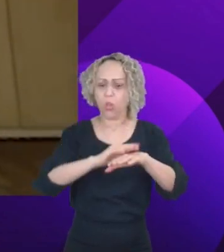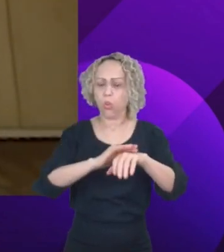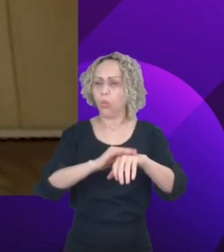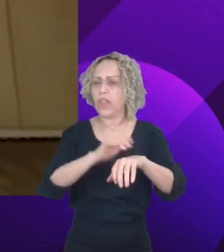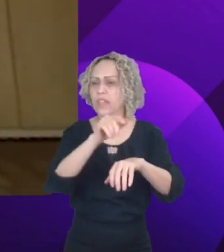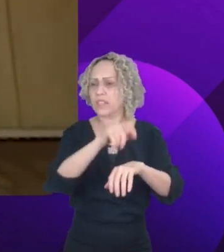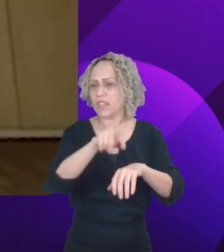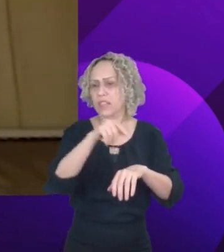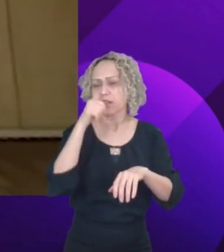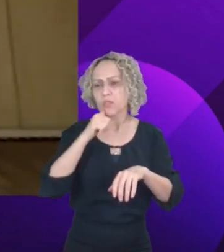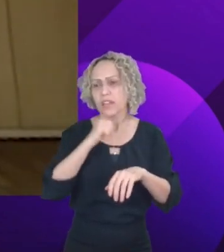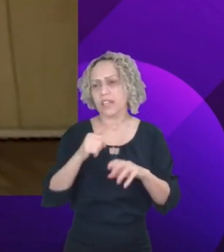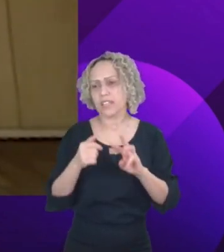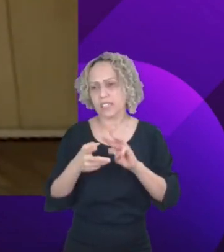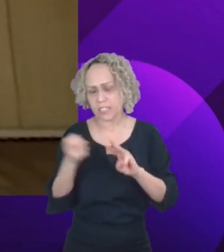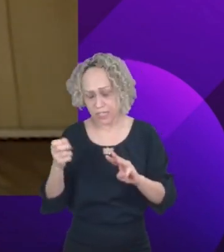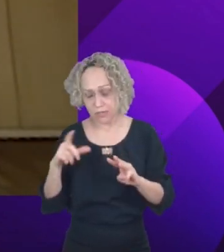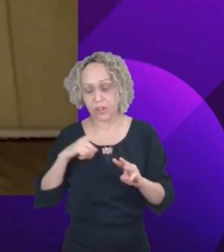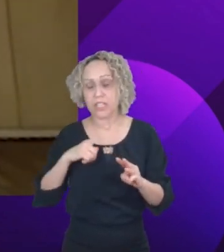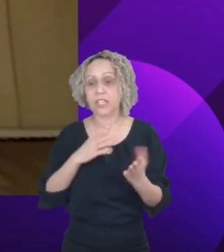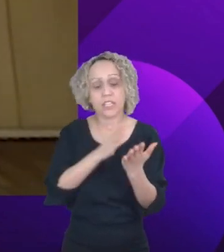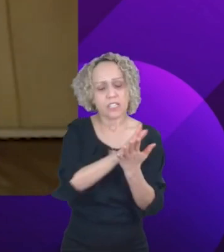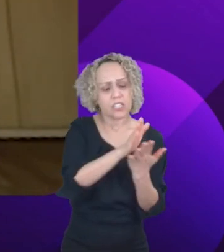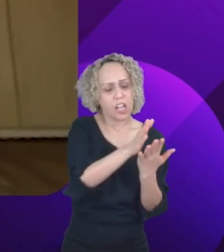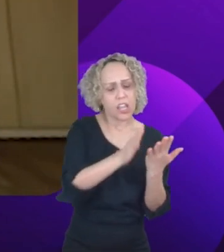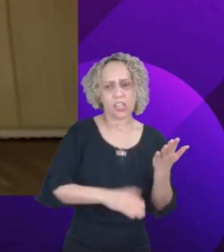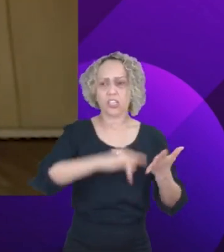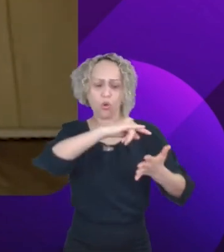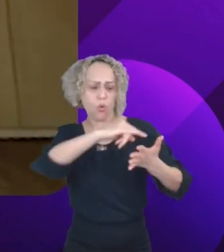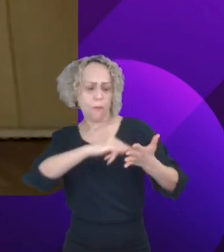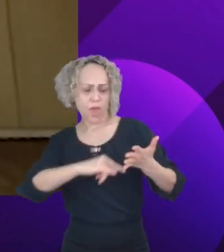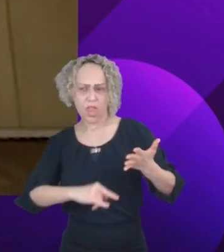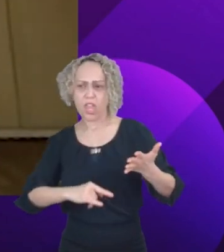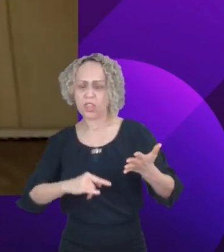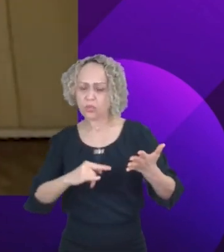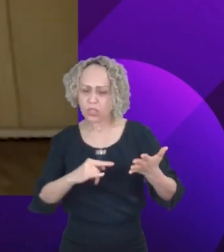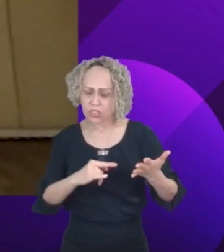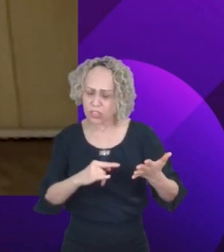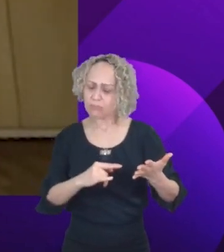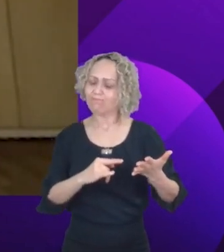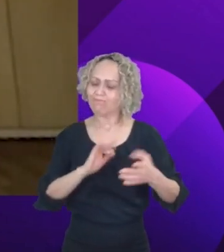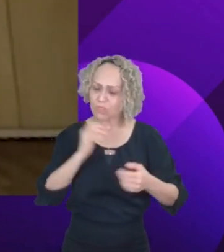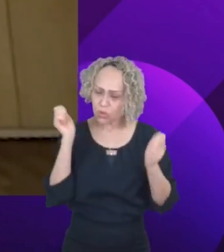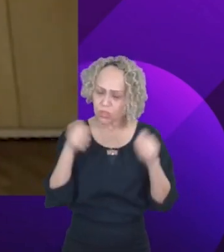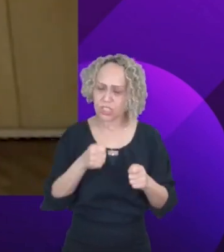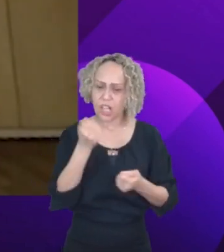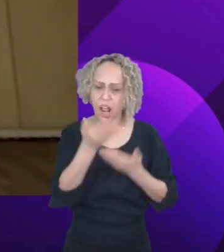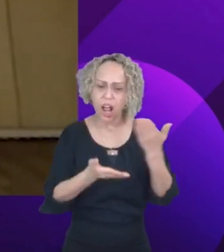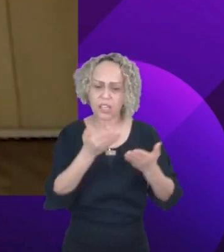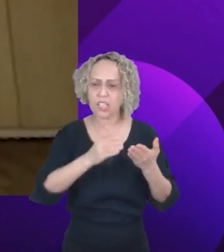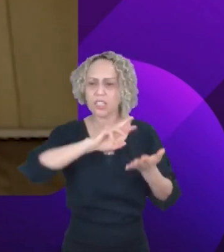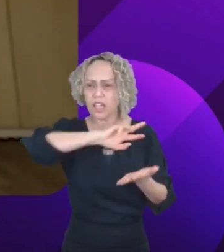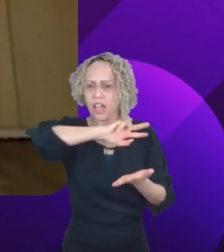vai trazer diretrizes, protocolos e fluxos que deem conta dessa diversidade, né, de 305